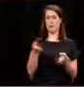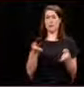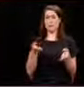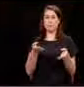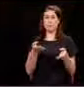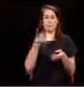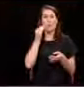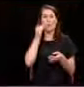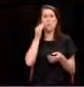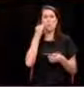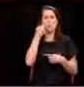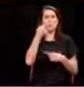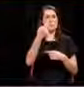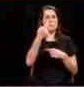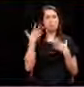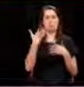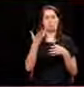diferentes,